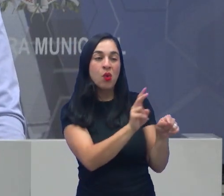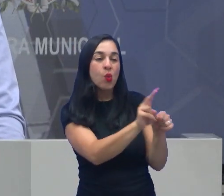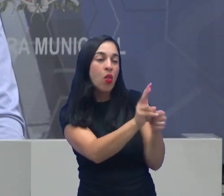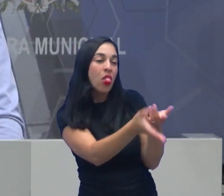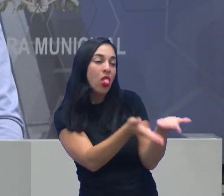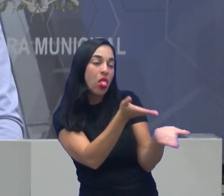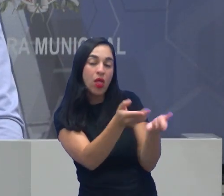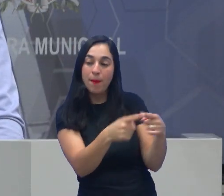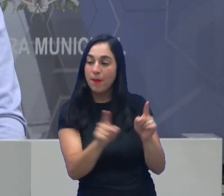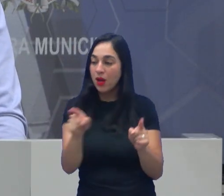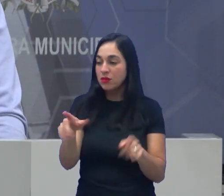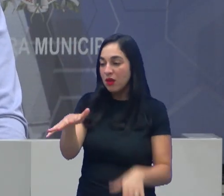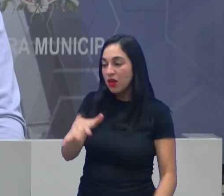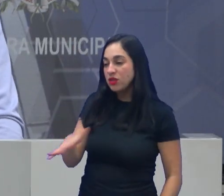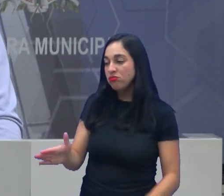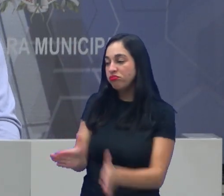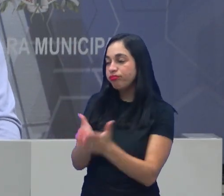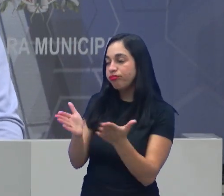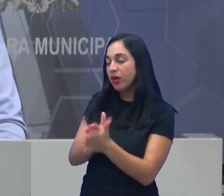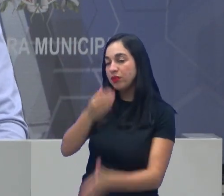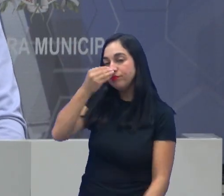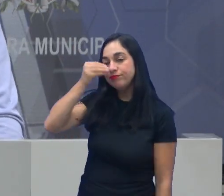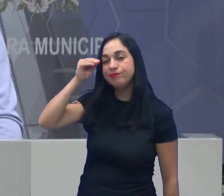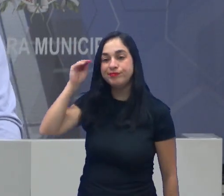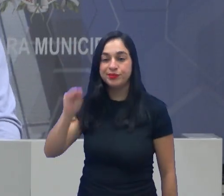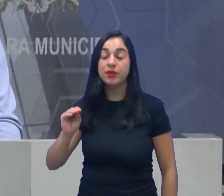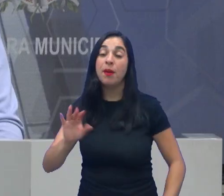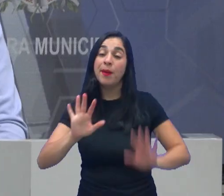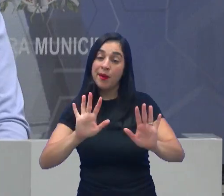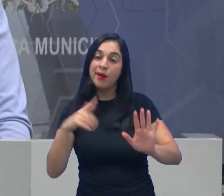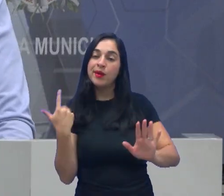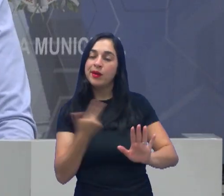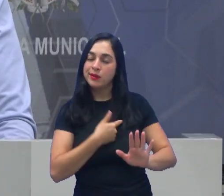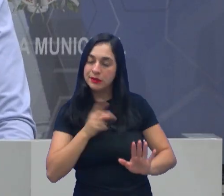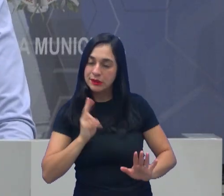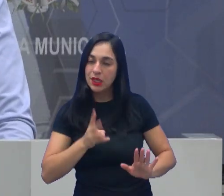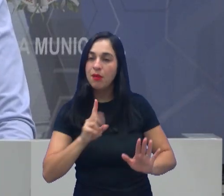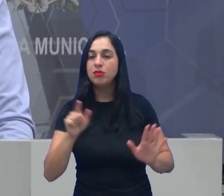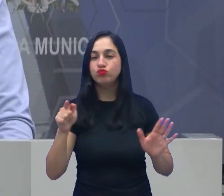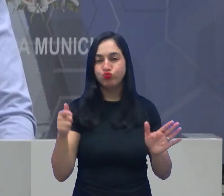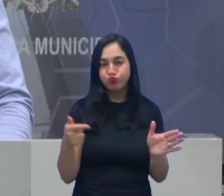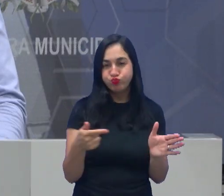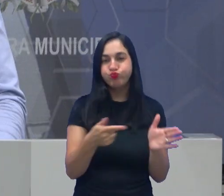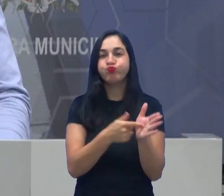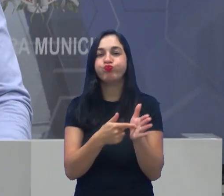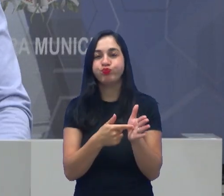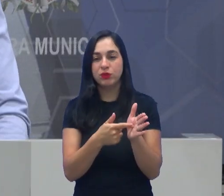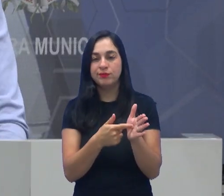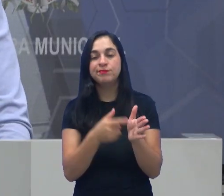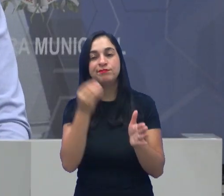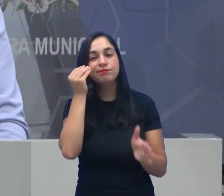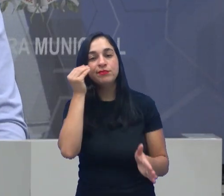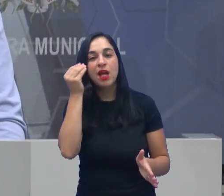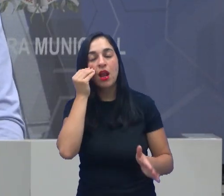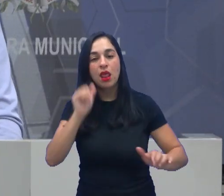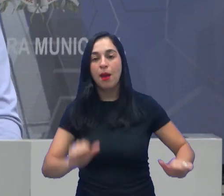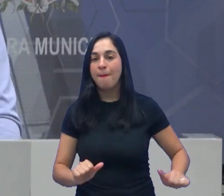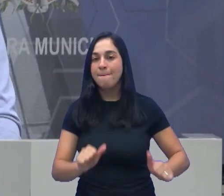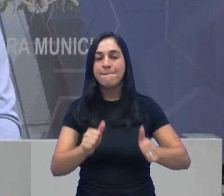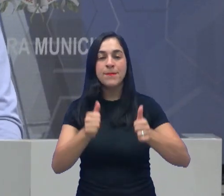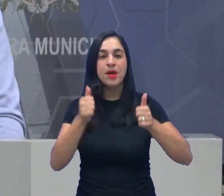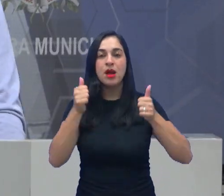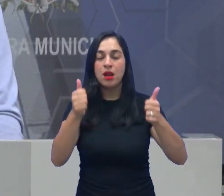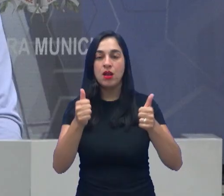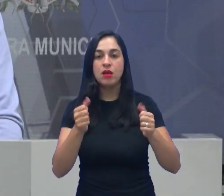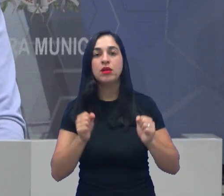iremos continuar nessa situação. Mas vamos continuar trabalhando, denunciando, para que a gente possa melhorar, pelo menos nesse